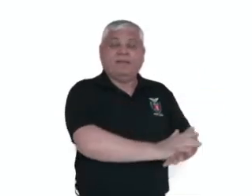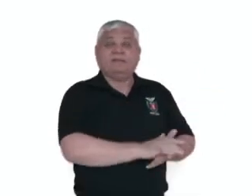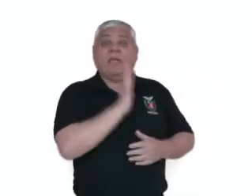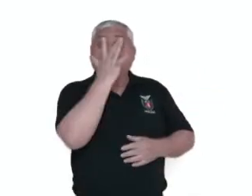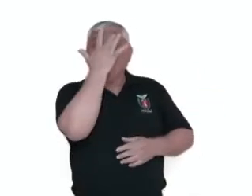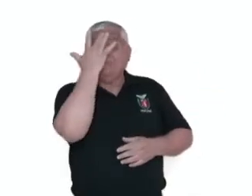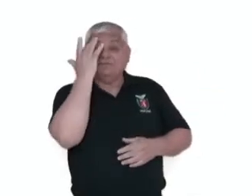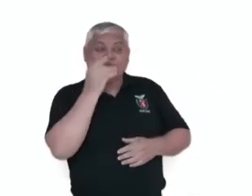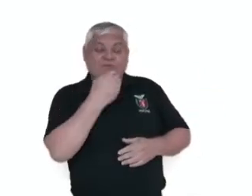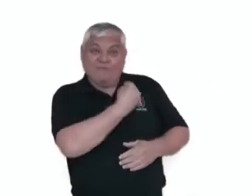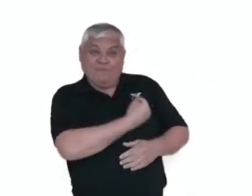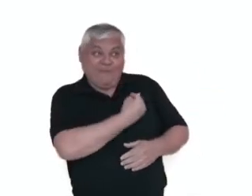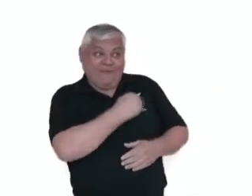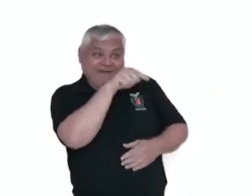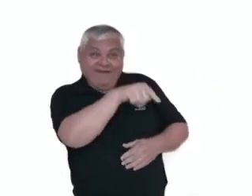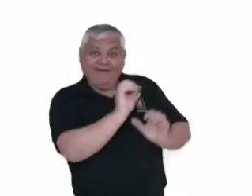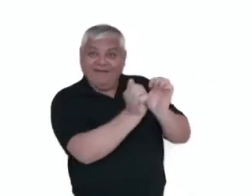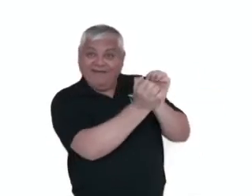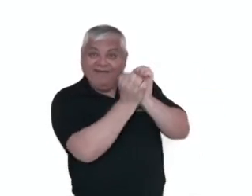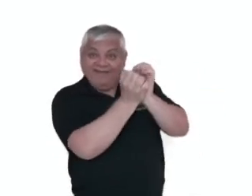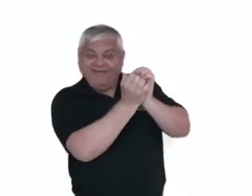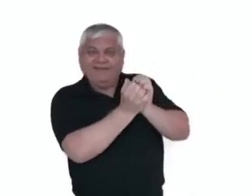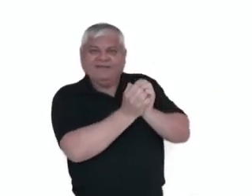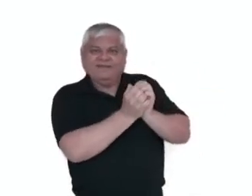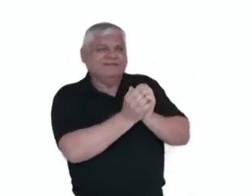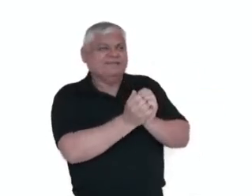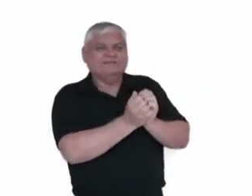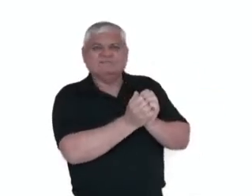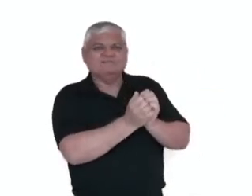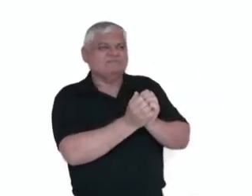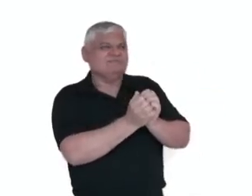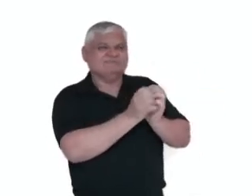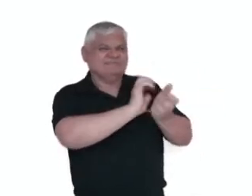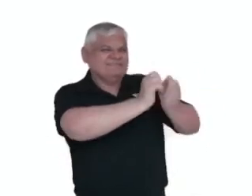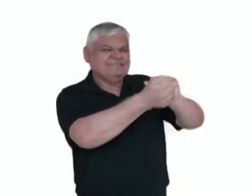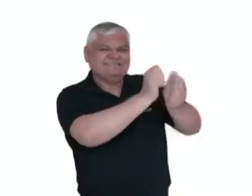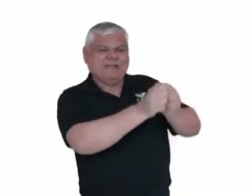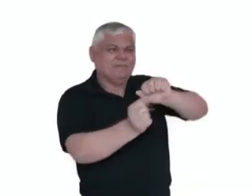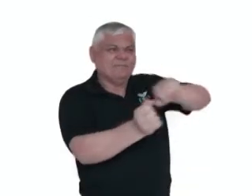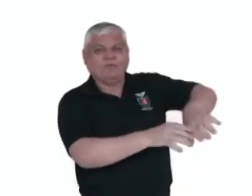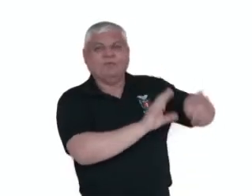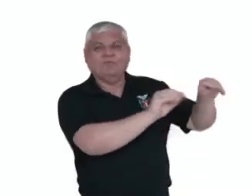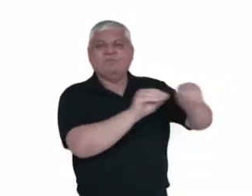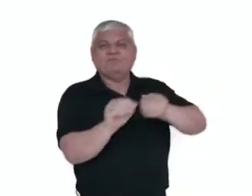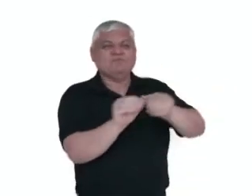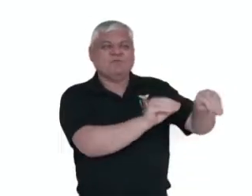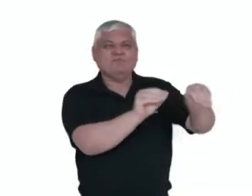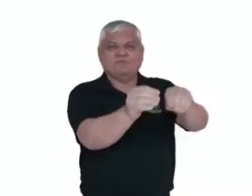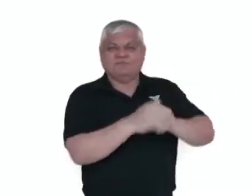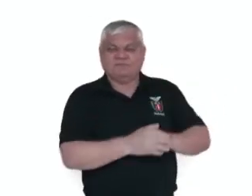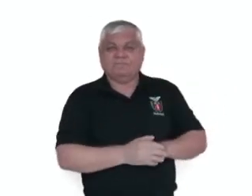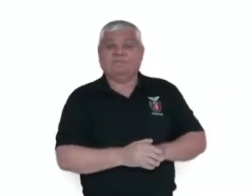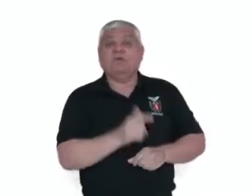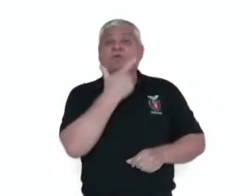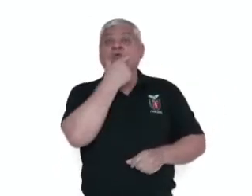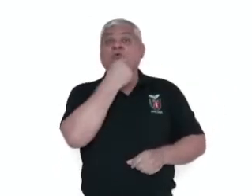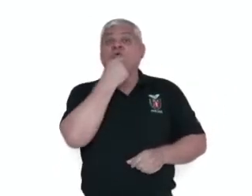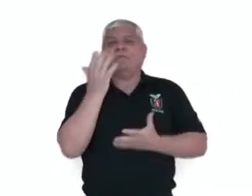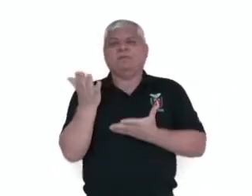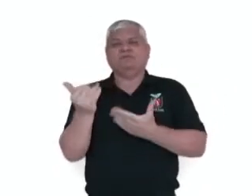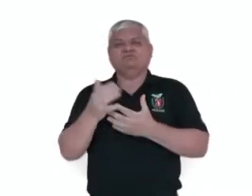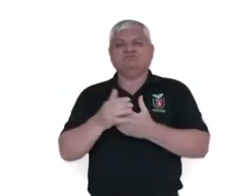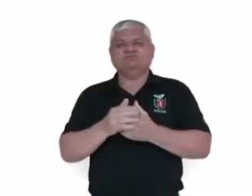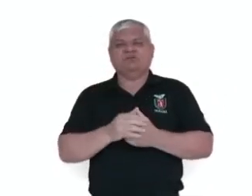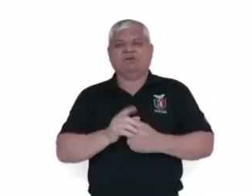viviam nos quilombos. Durante a guerra, um jovem guerreiro nascido em Palmares começou a se destacar por